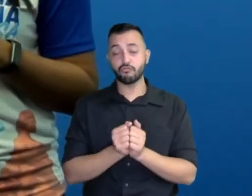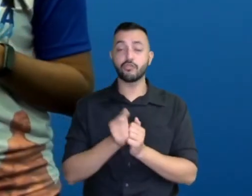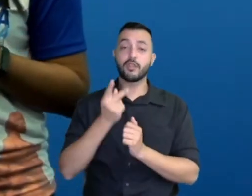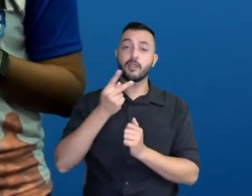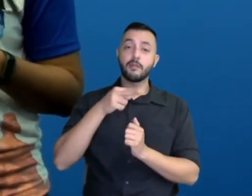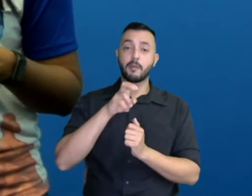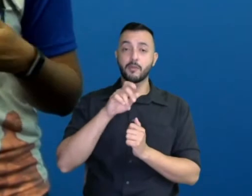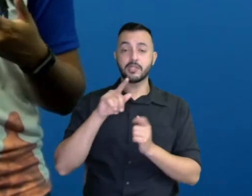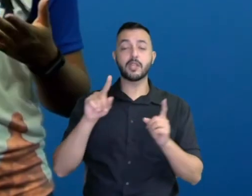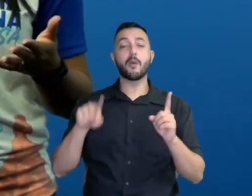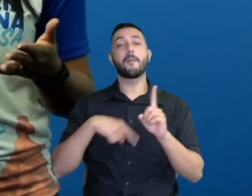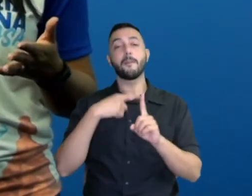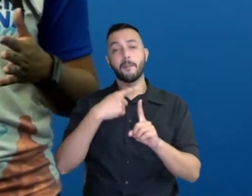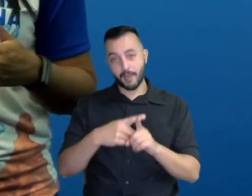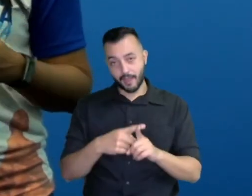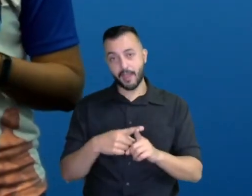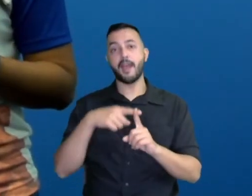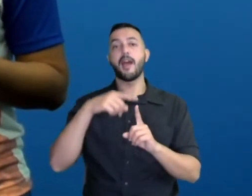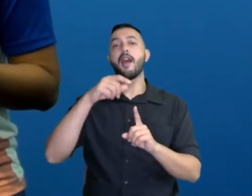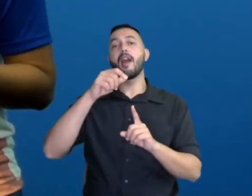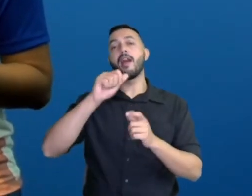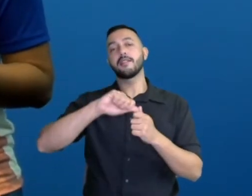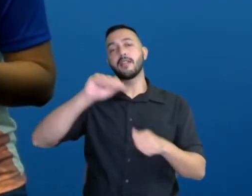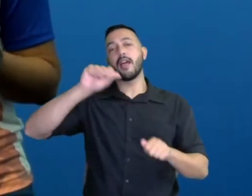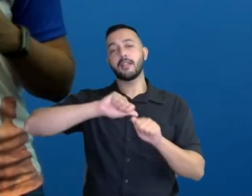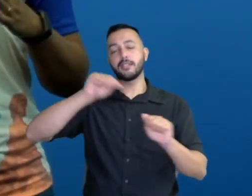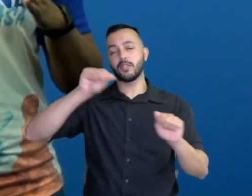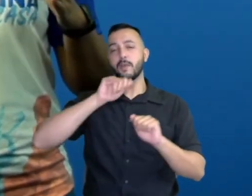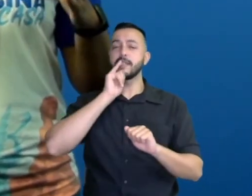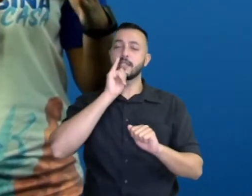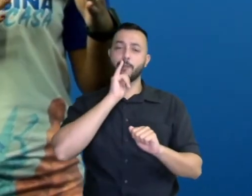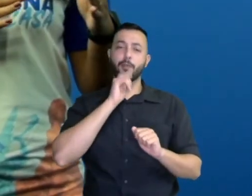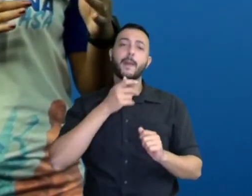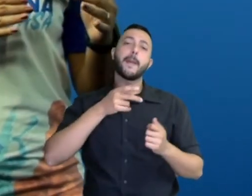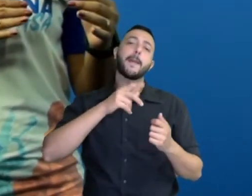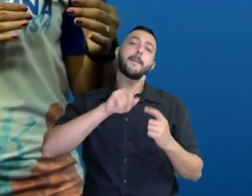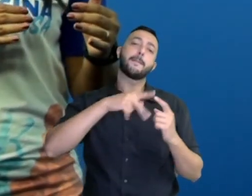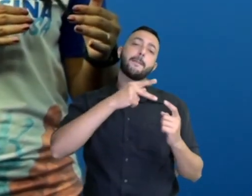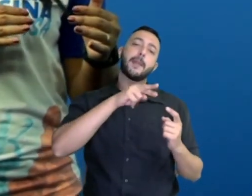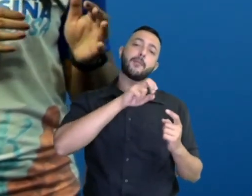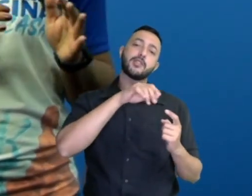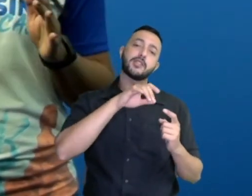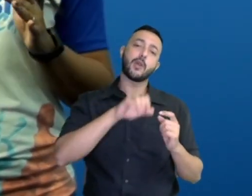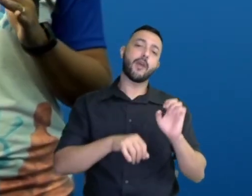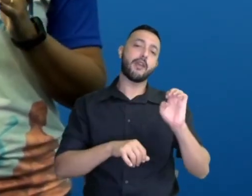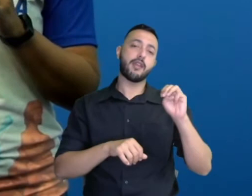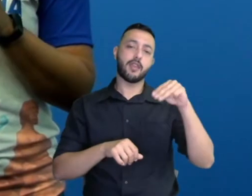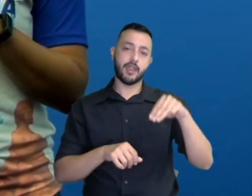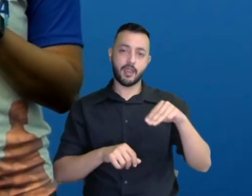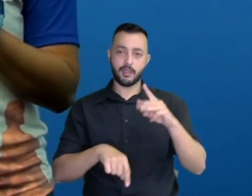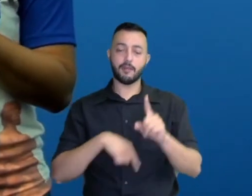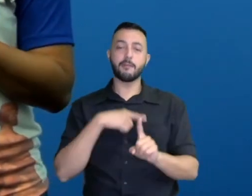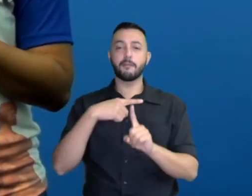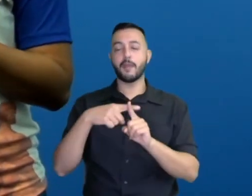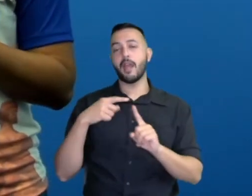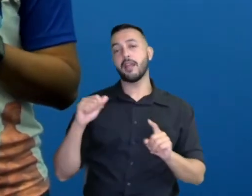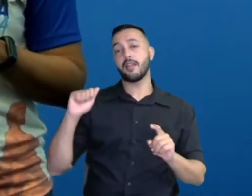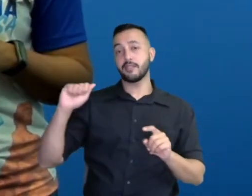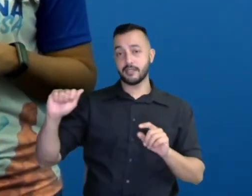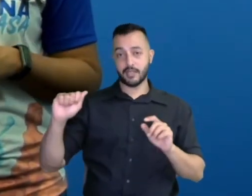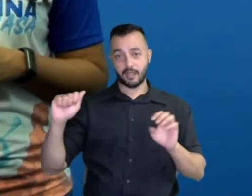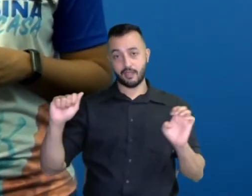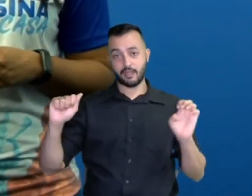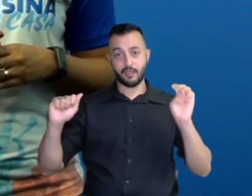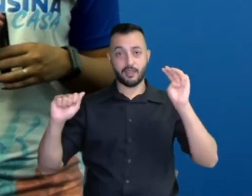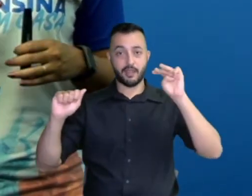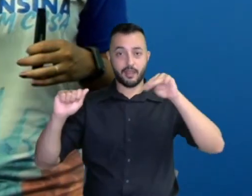preposição mais o artigo. Por exemplo, se eu digo assim, preposição em mais o artigo a, aí